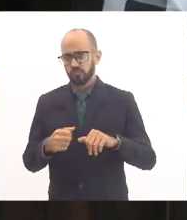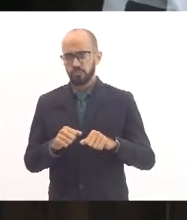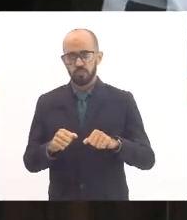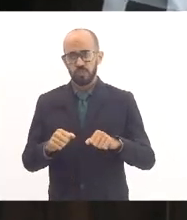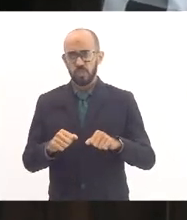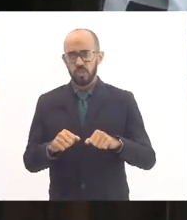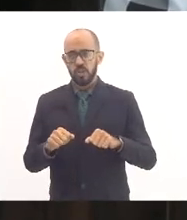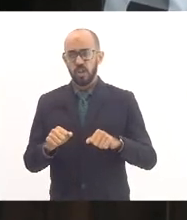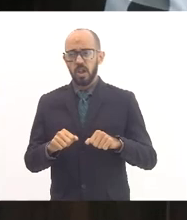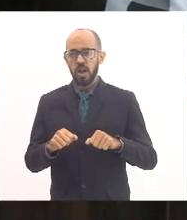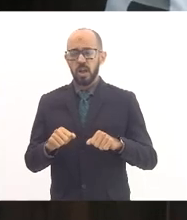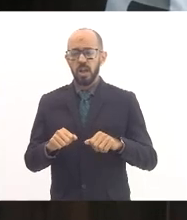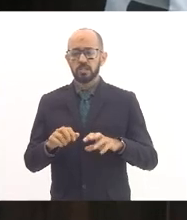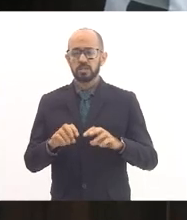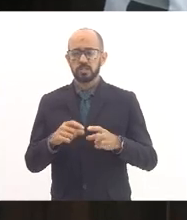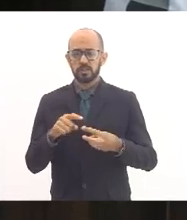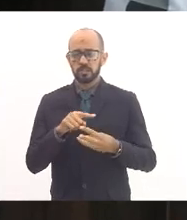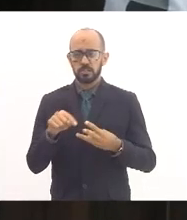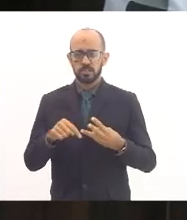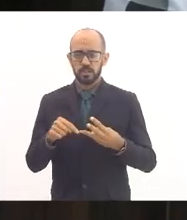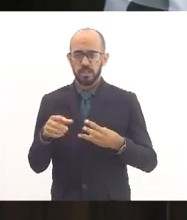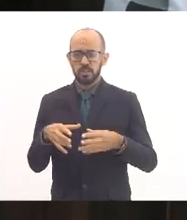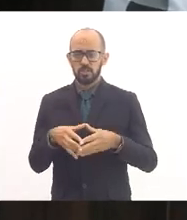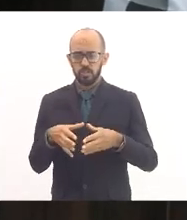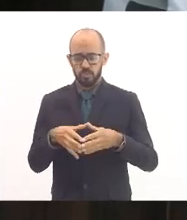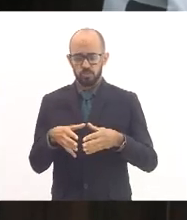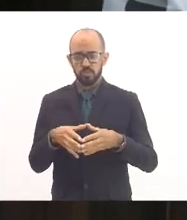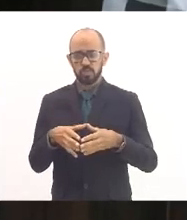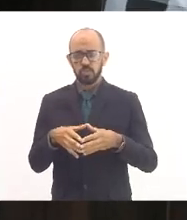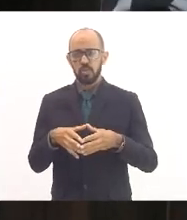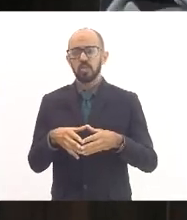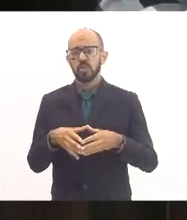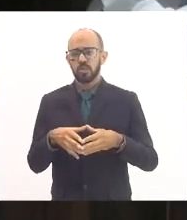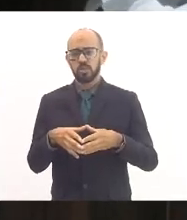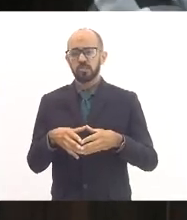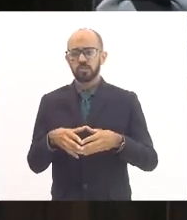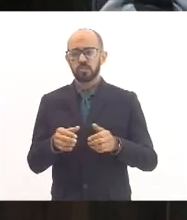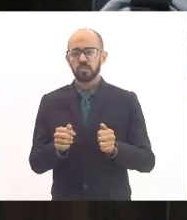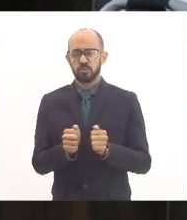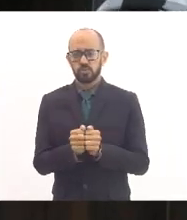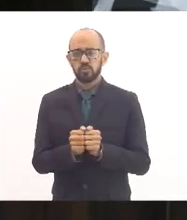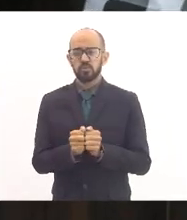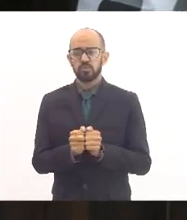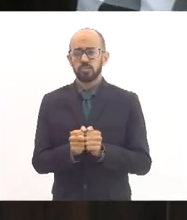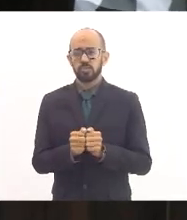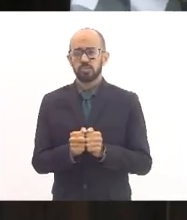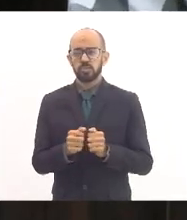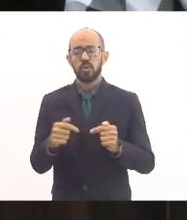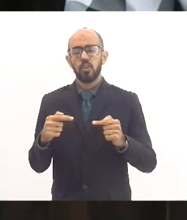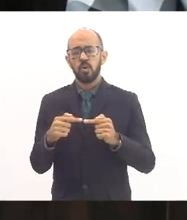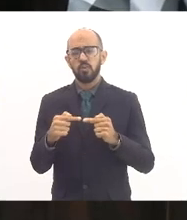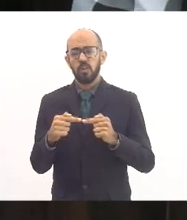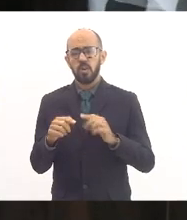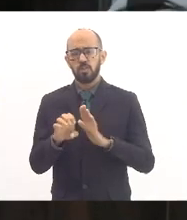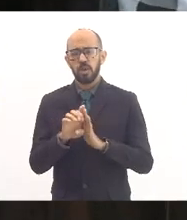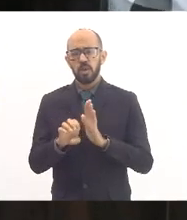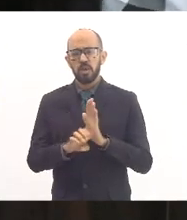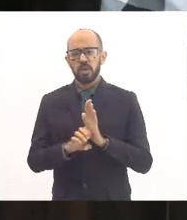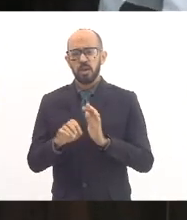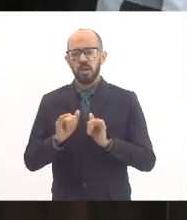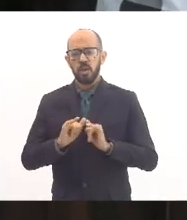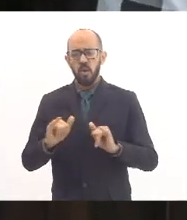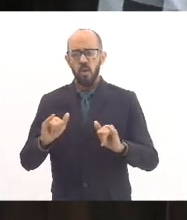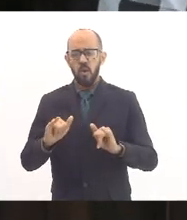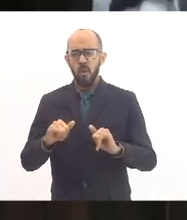assuntos de polícia comissão de servidores públicos comissão de legislação funcional complementar o código da Assembleia Legislativa conforme edital publicado